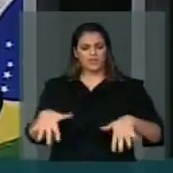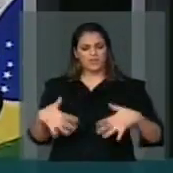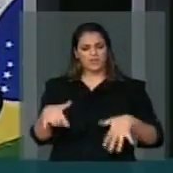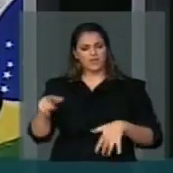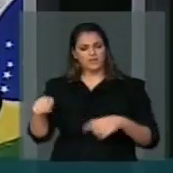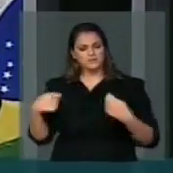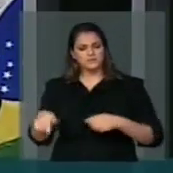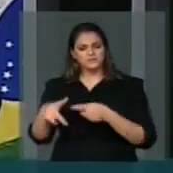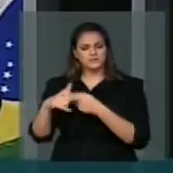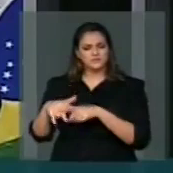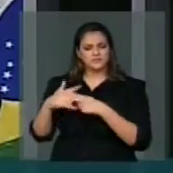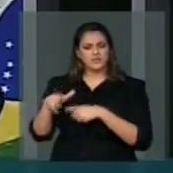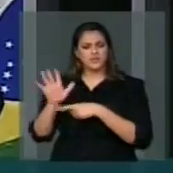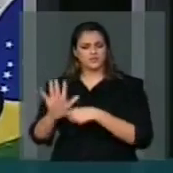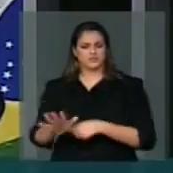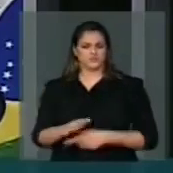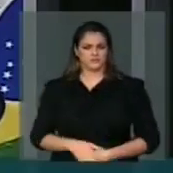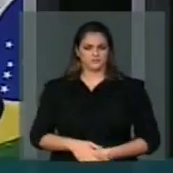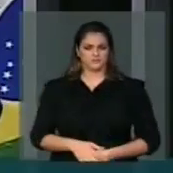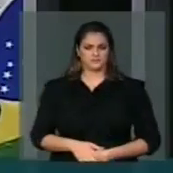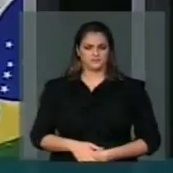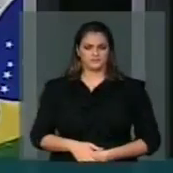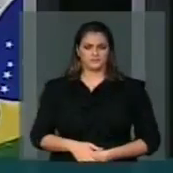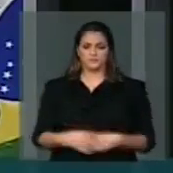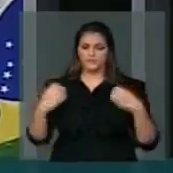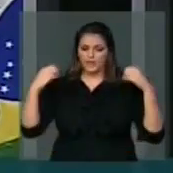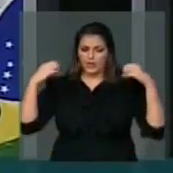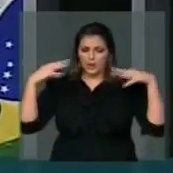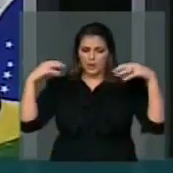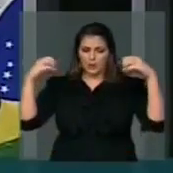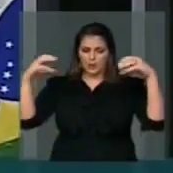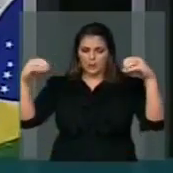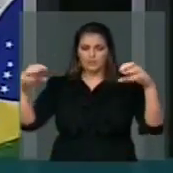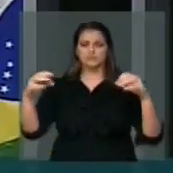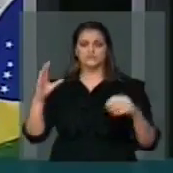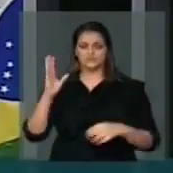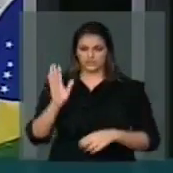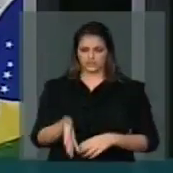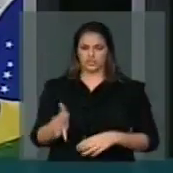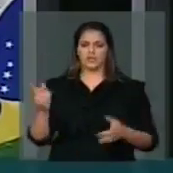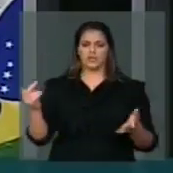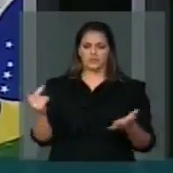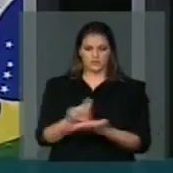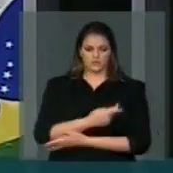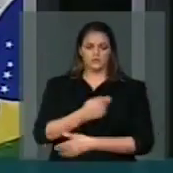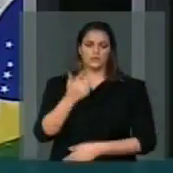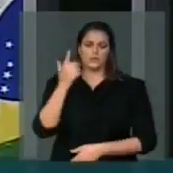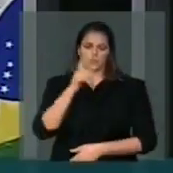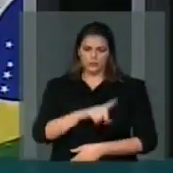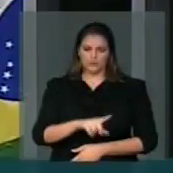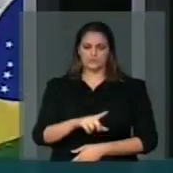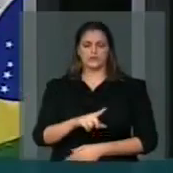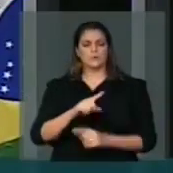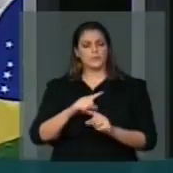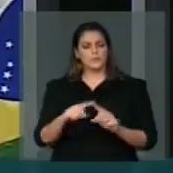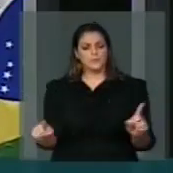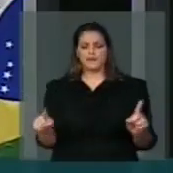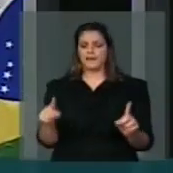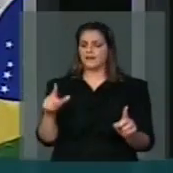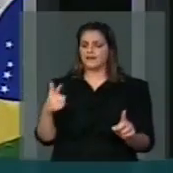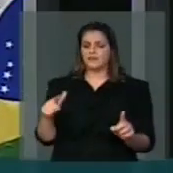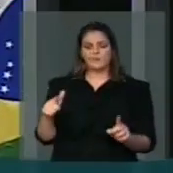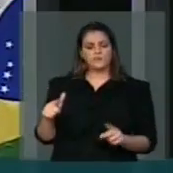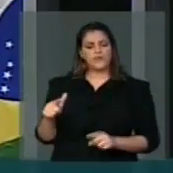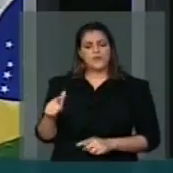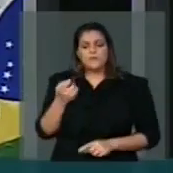Vejam bem, a iluminação foi realizada, mas não é exercida na sua